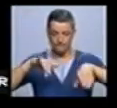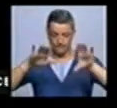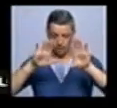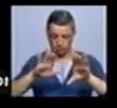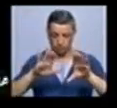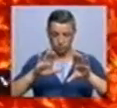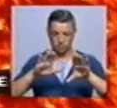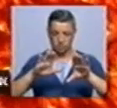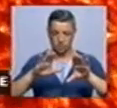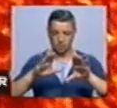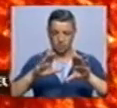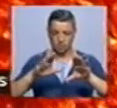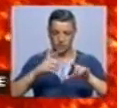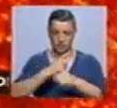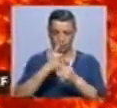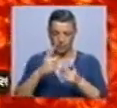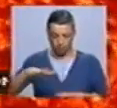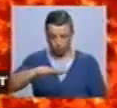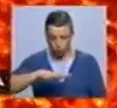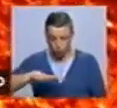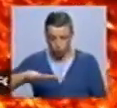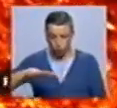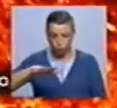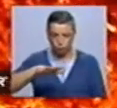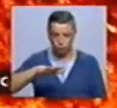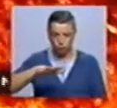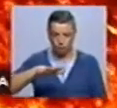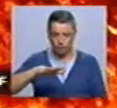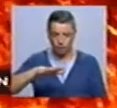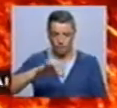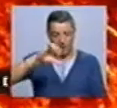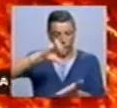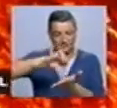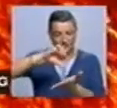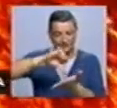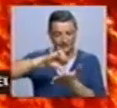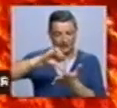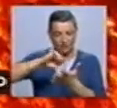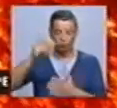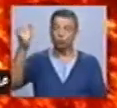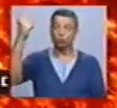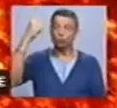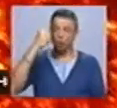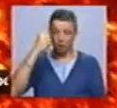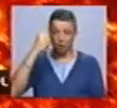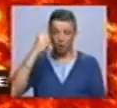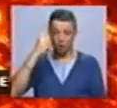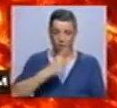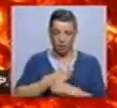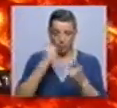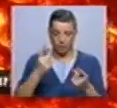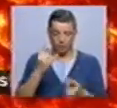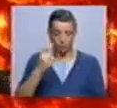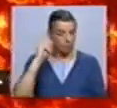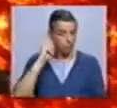tipo de ondas precisamente naquela zona mais equatorial, mais central do próprio Sol. E porquê é que também esta detecção é importante?